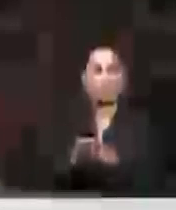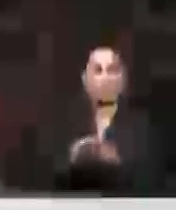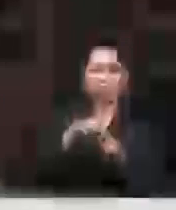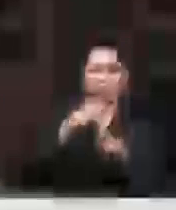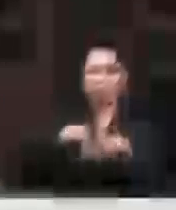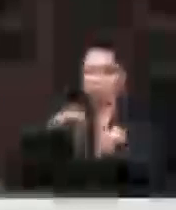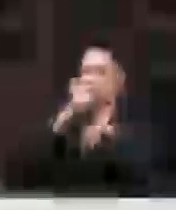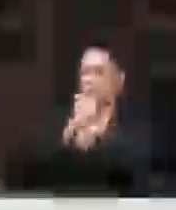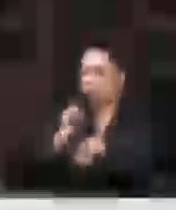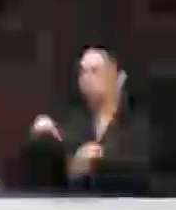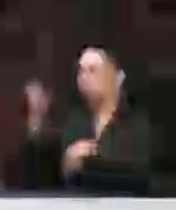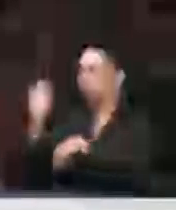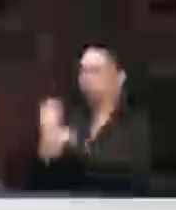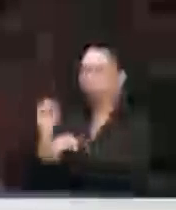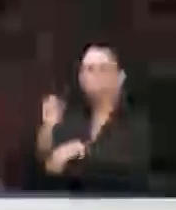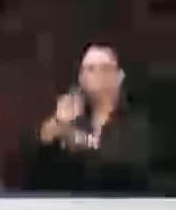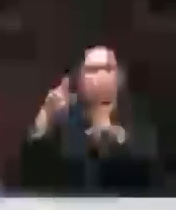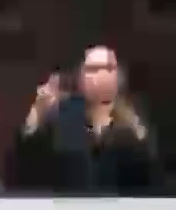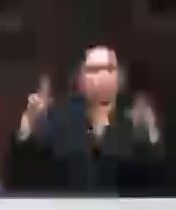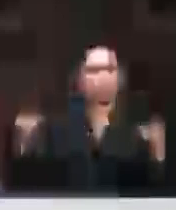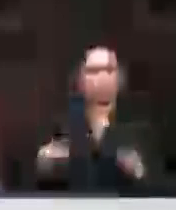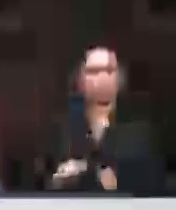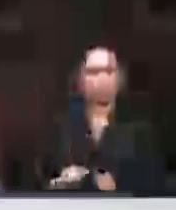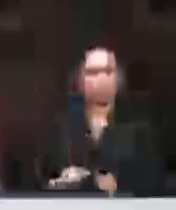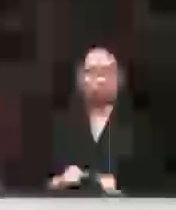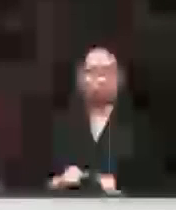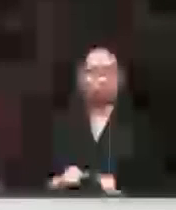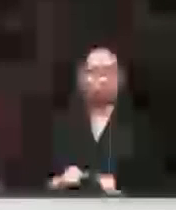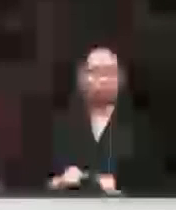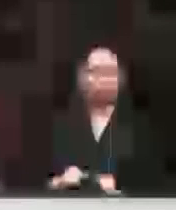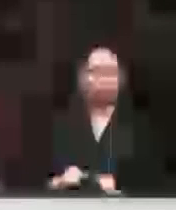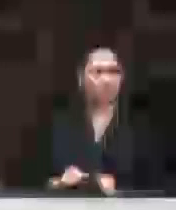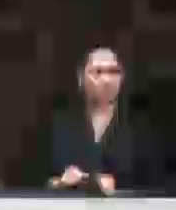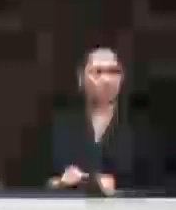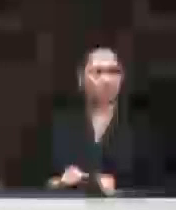federação também vão passar.